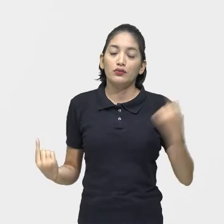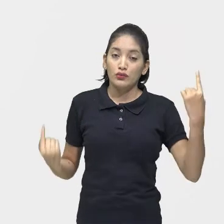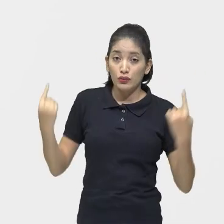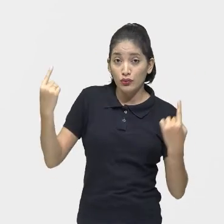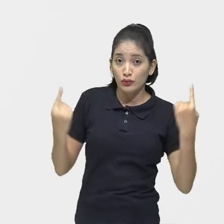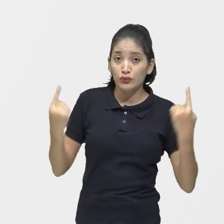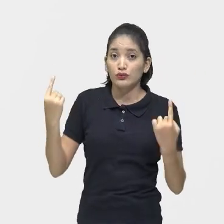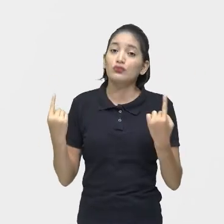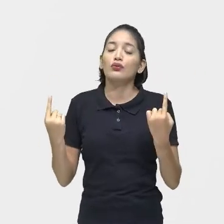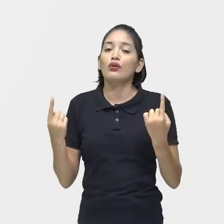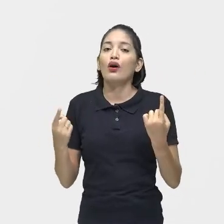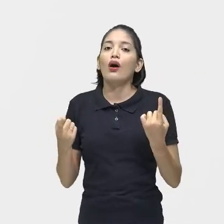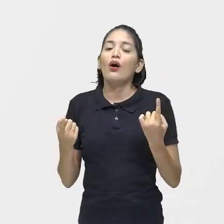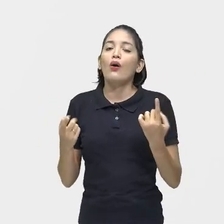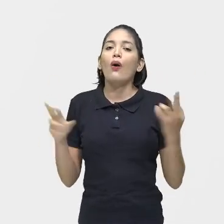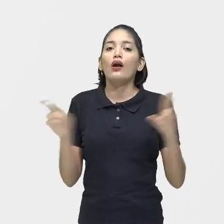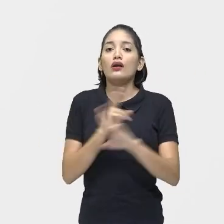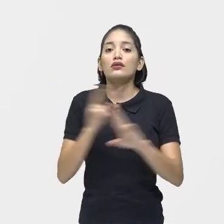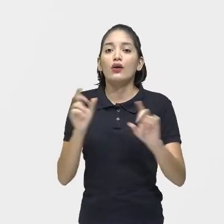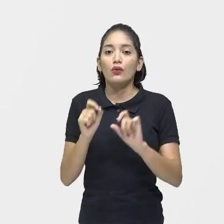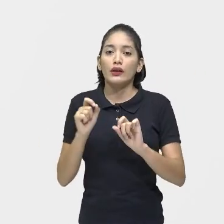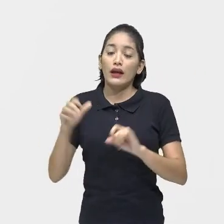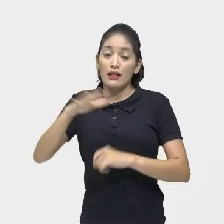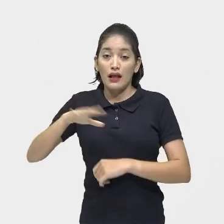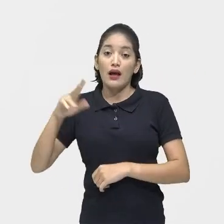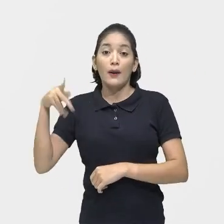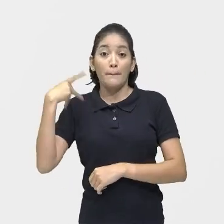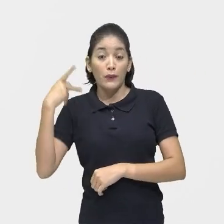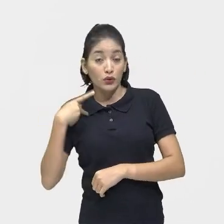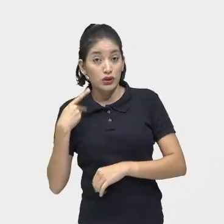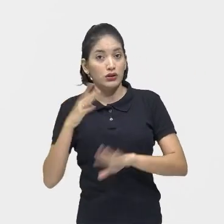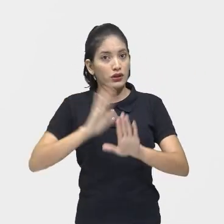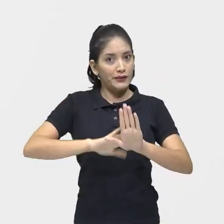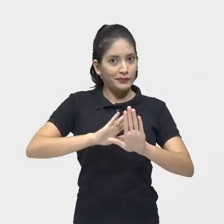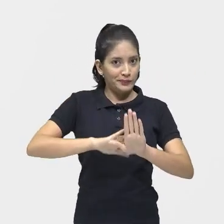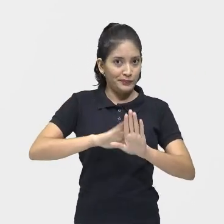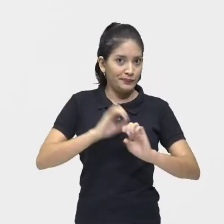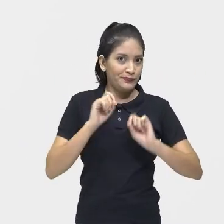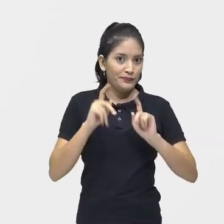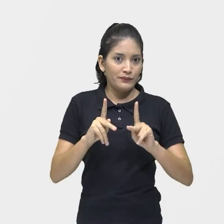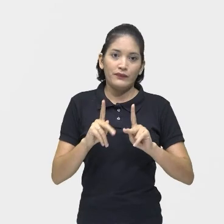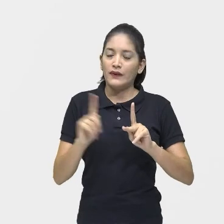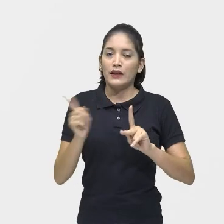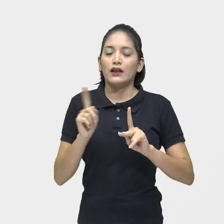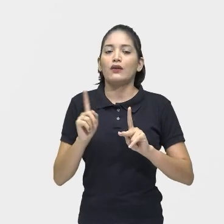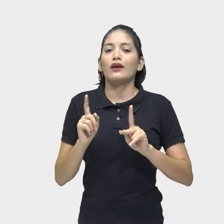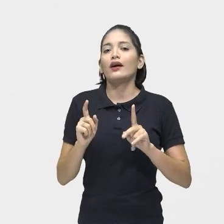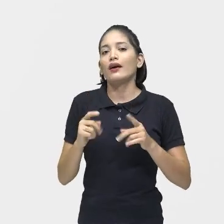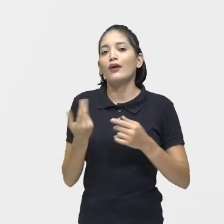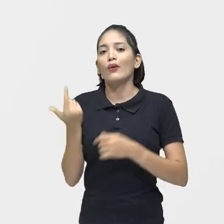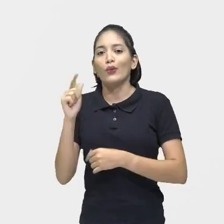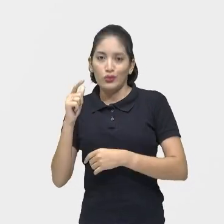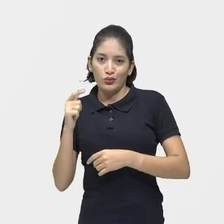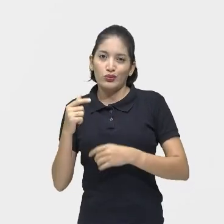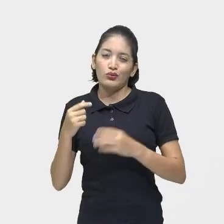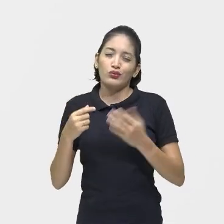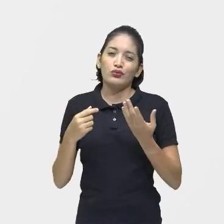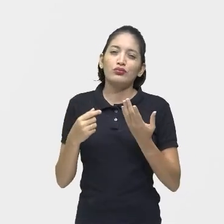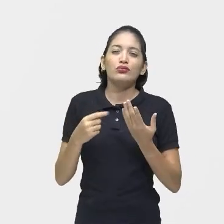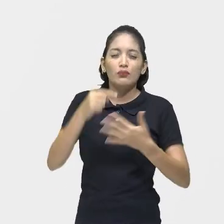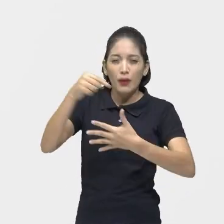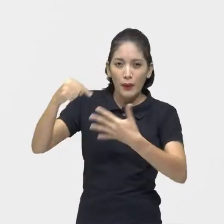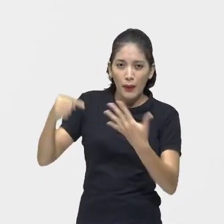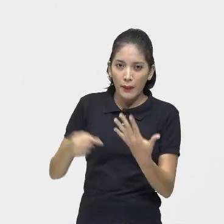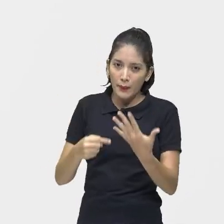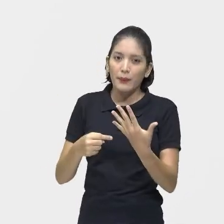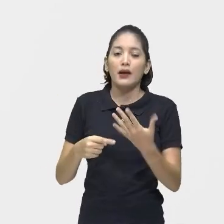oriental com relação à questão política e ideológica, tá bom? Sem levar em consideração aí os outros aspectos,